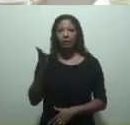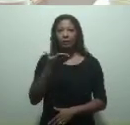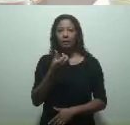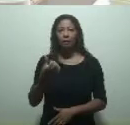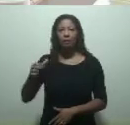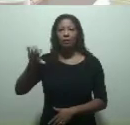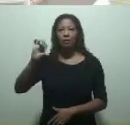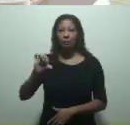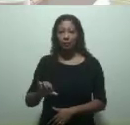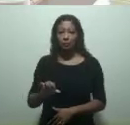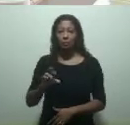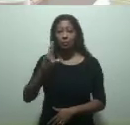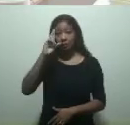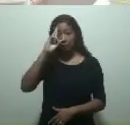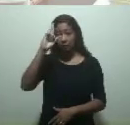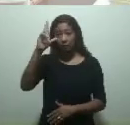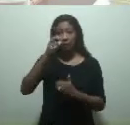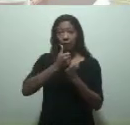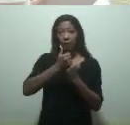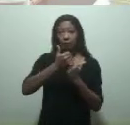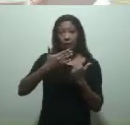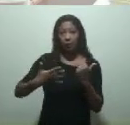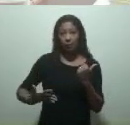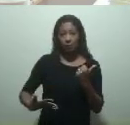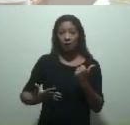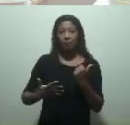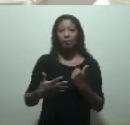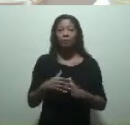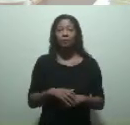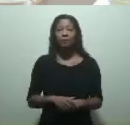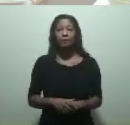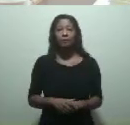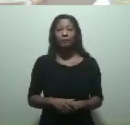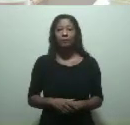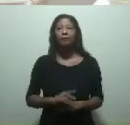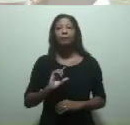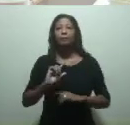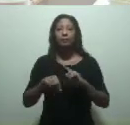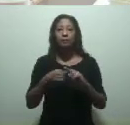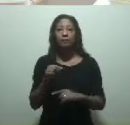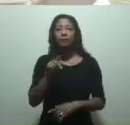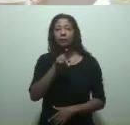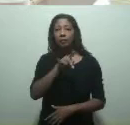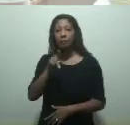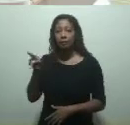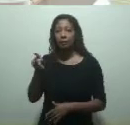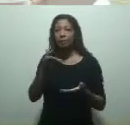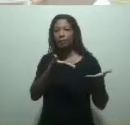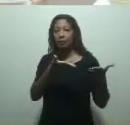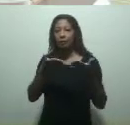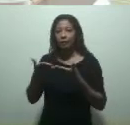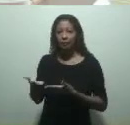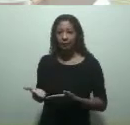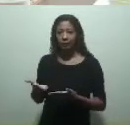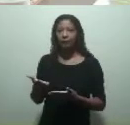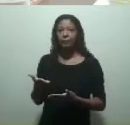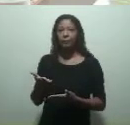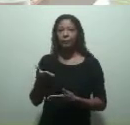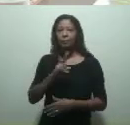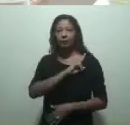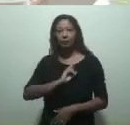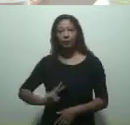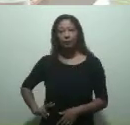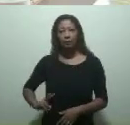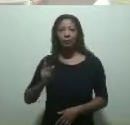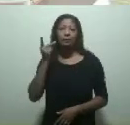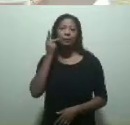Legislativo Municipal, mesa diretora. Dando sequência, o presidente passou a palavra para a vereadora Cátia Carvalho de Lima.